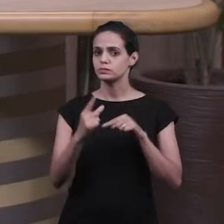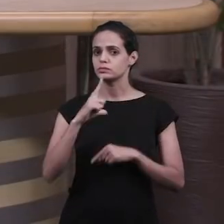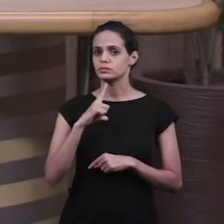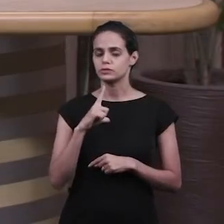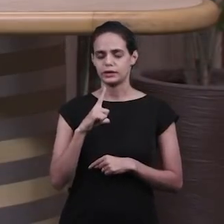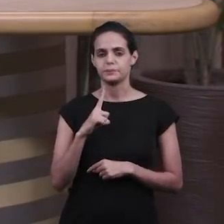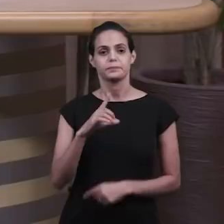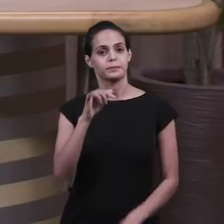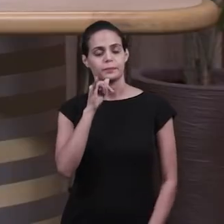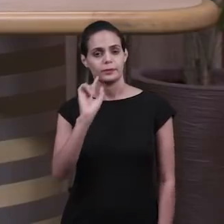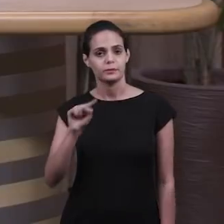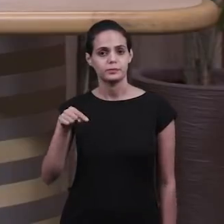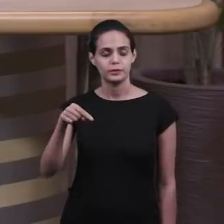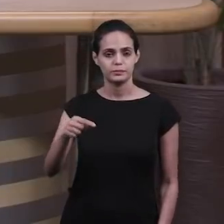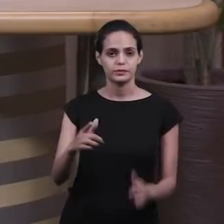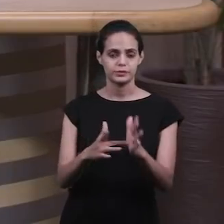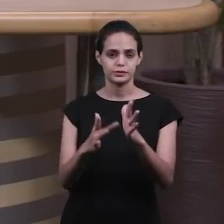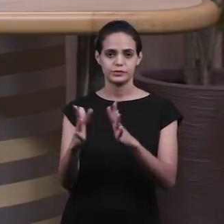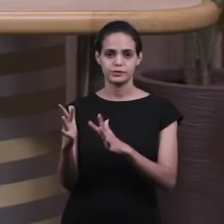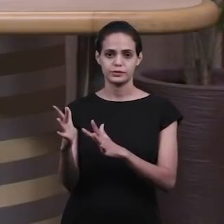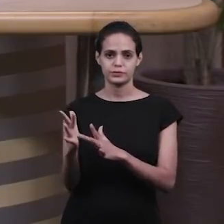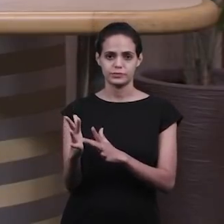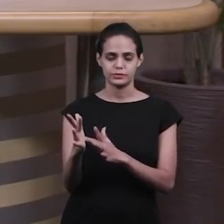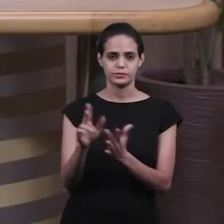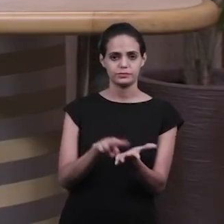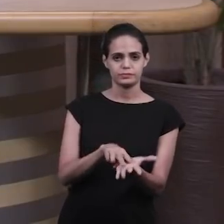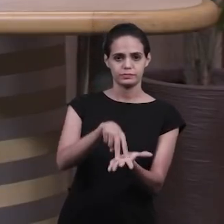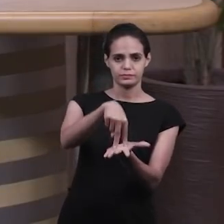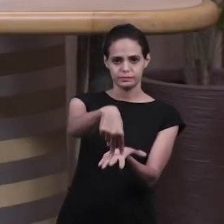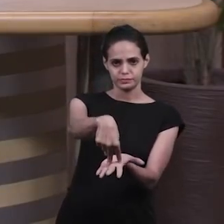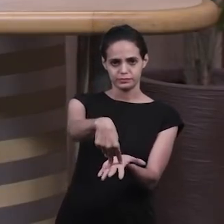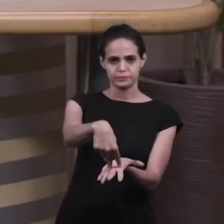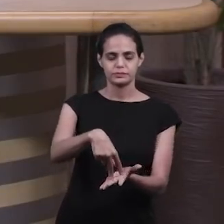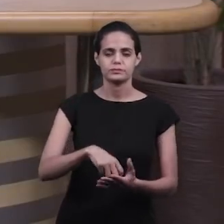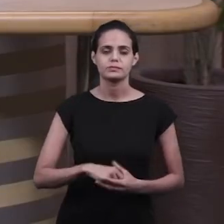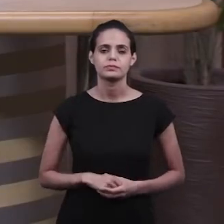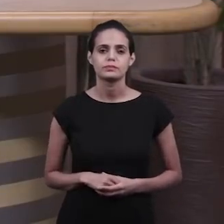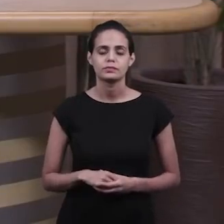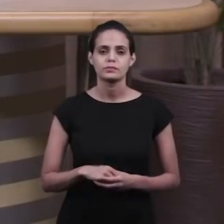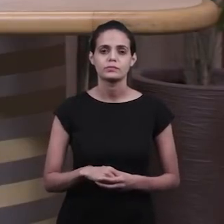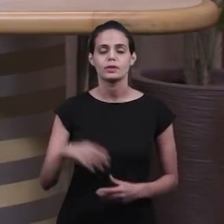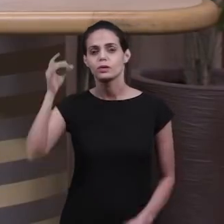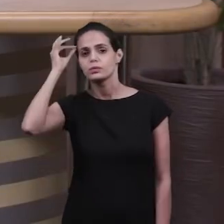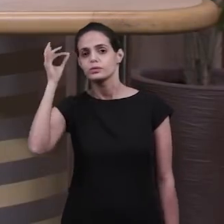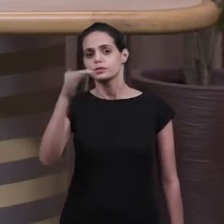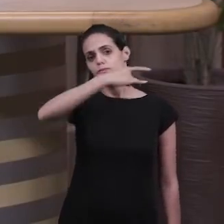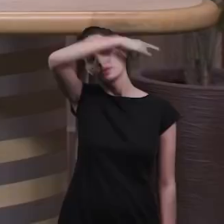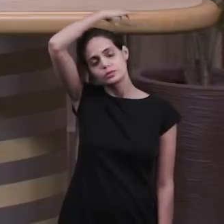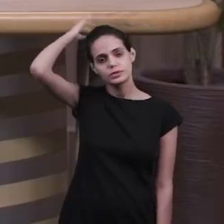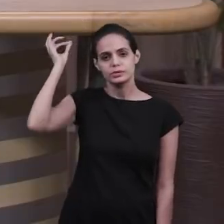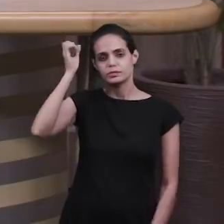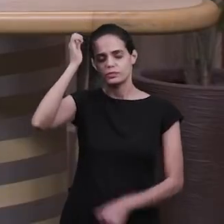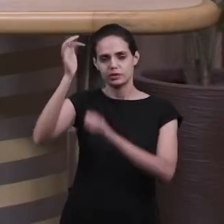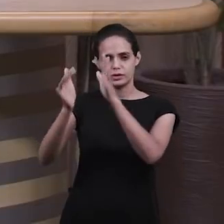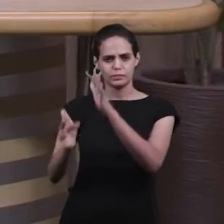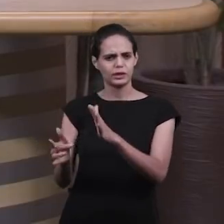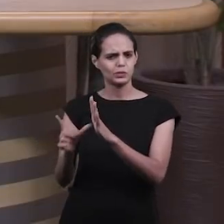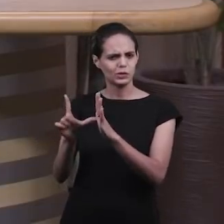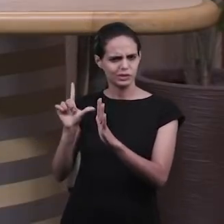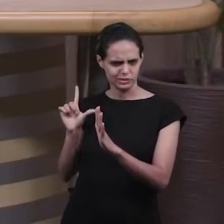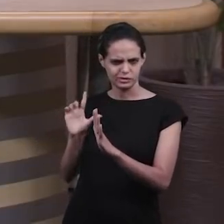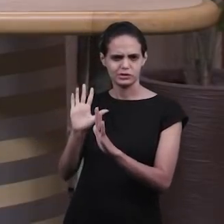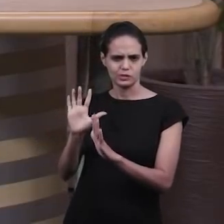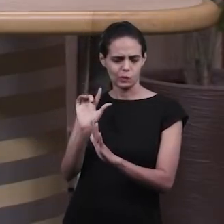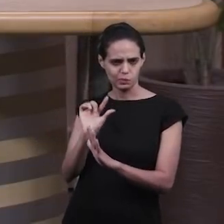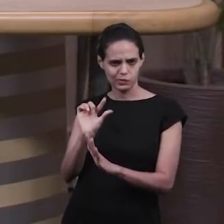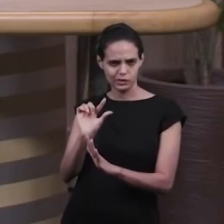pós-ressurreição. Antes do Espírito Santo ser derramado, mas, quer dizer, é a experiência do terceiro dia, não é? Que